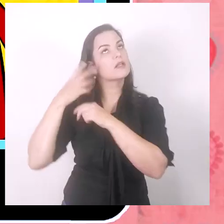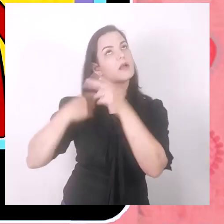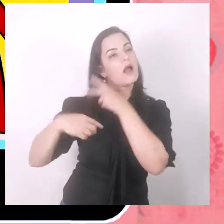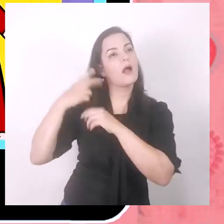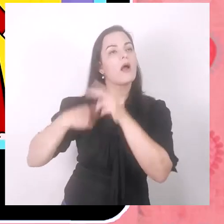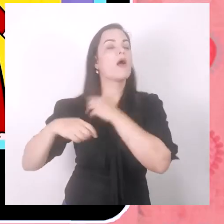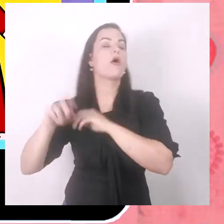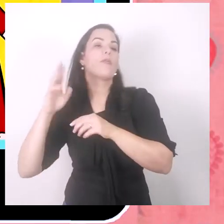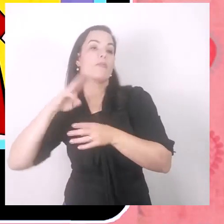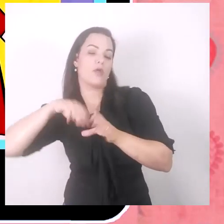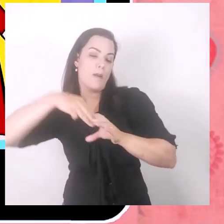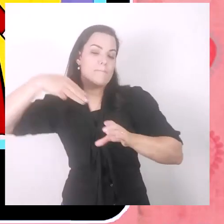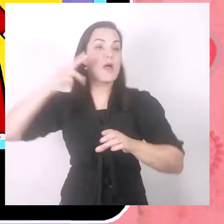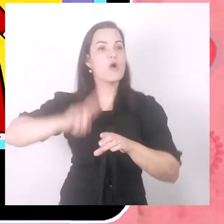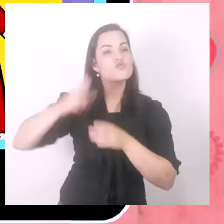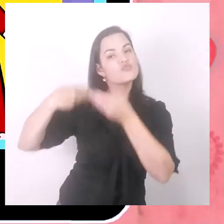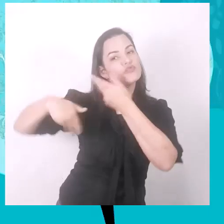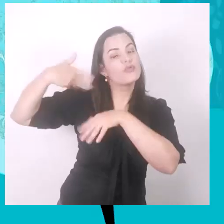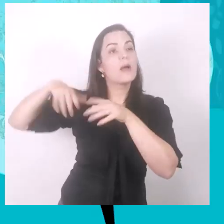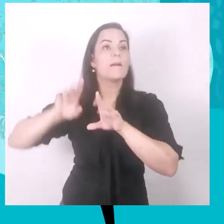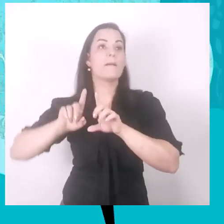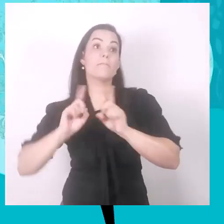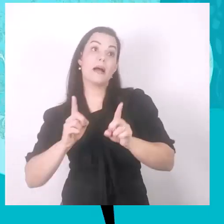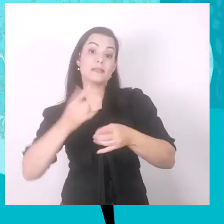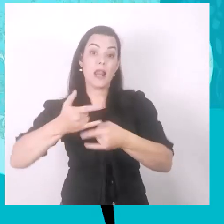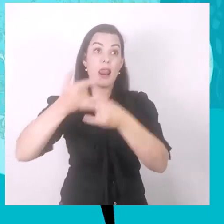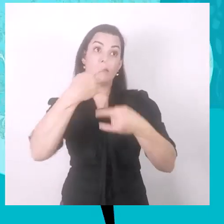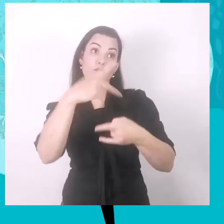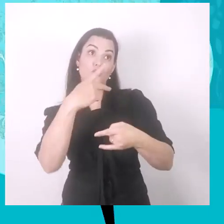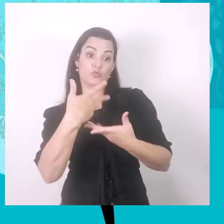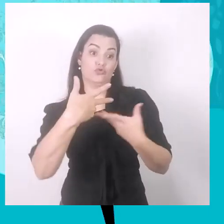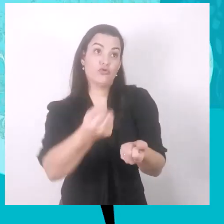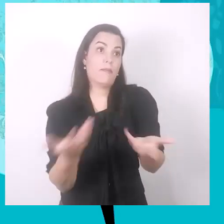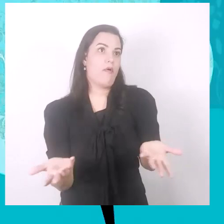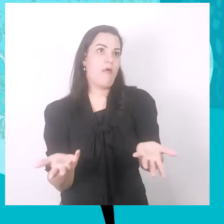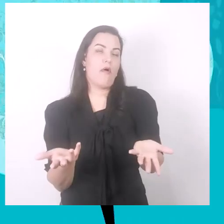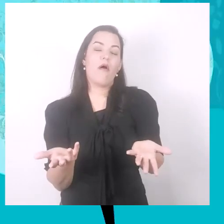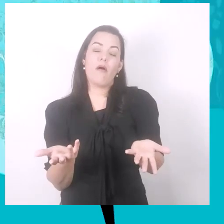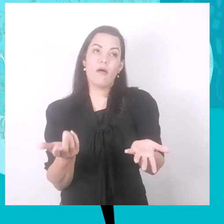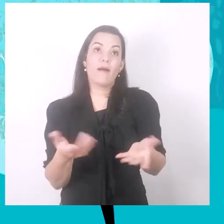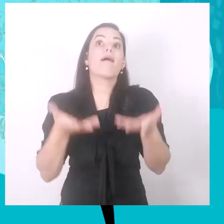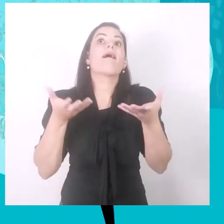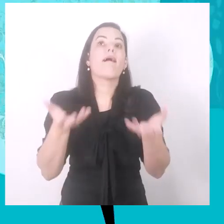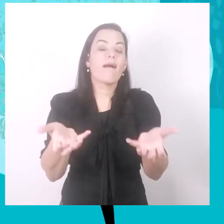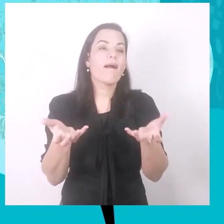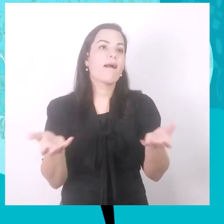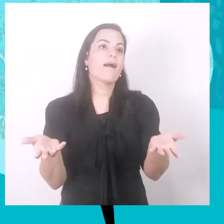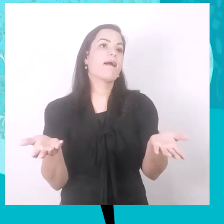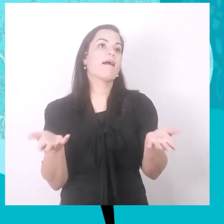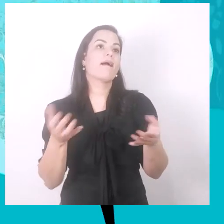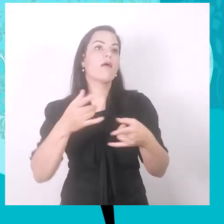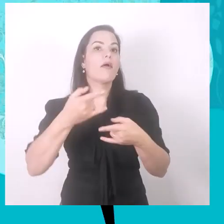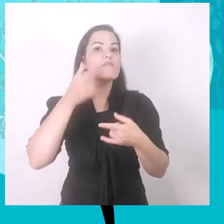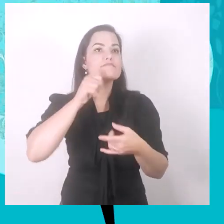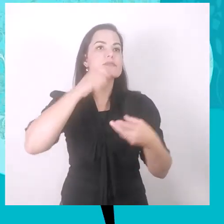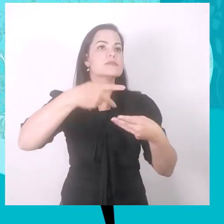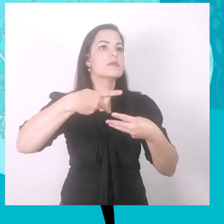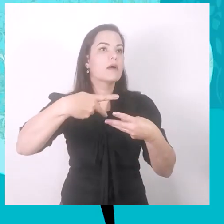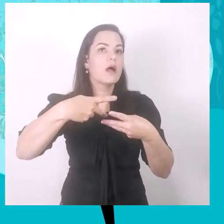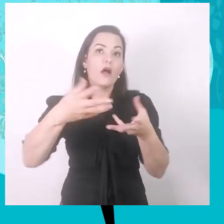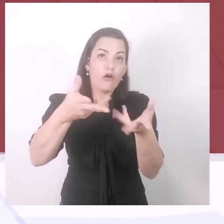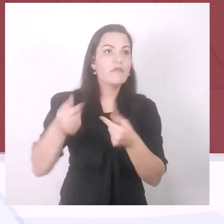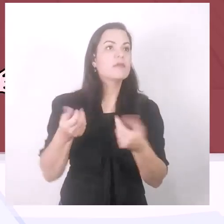live. Cadê a convidada? Charlotte, se você não puser os óculos, a convidada não vai conseguir nos